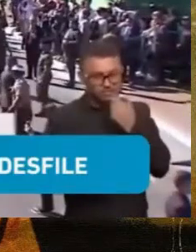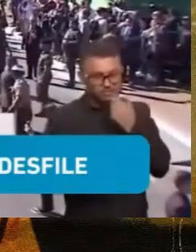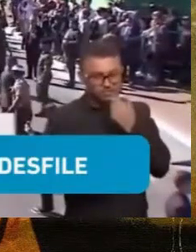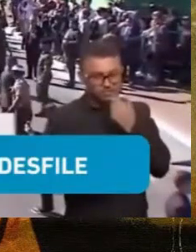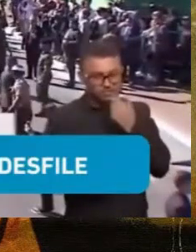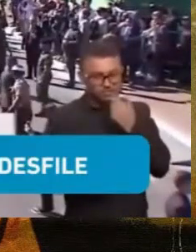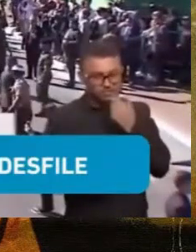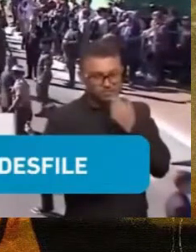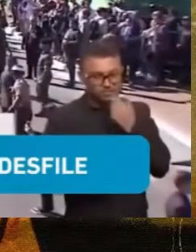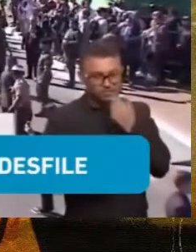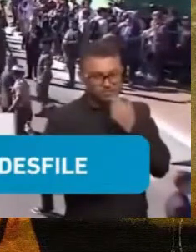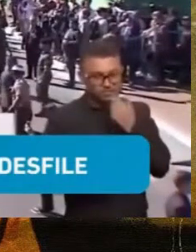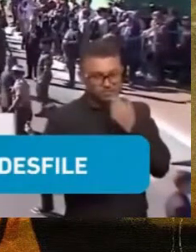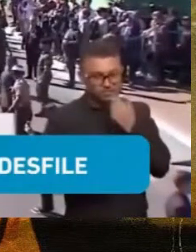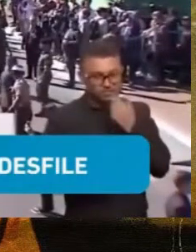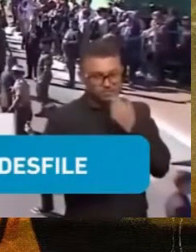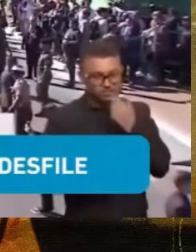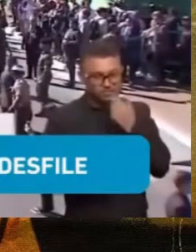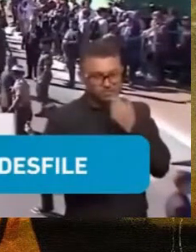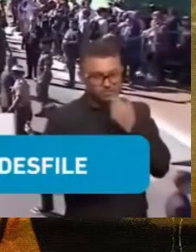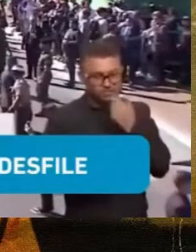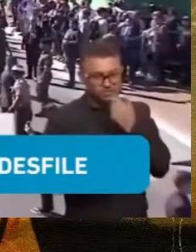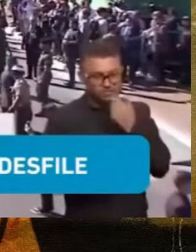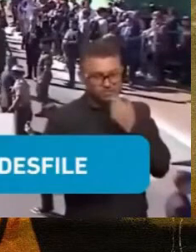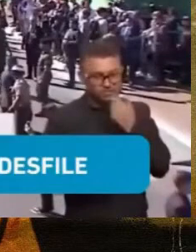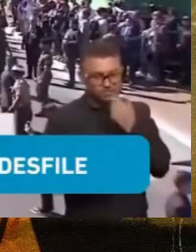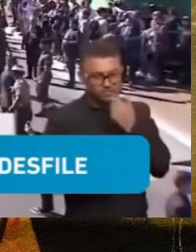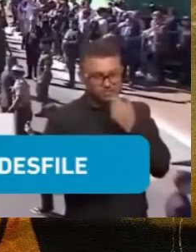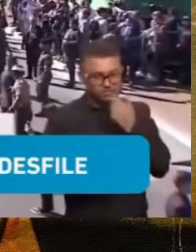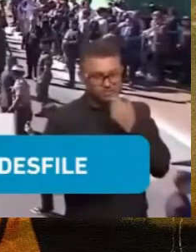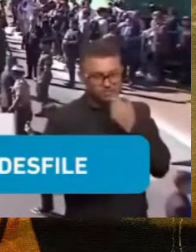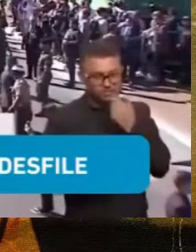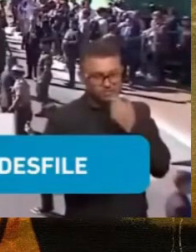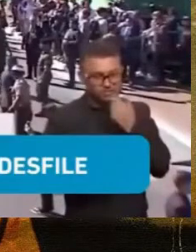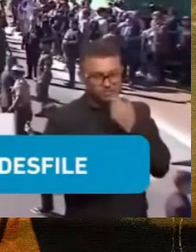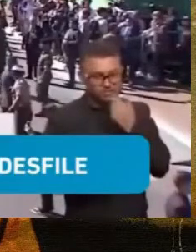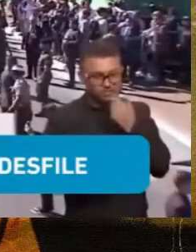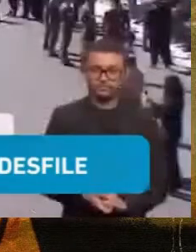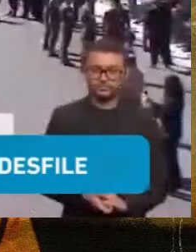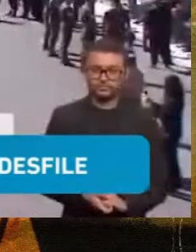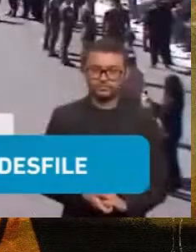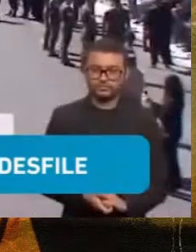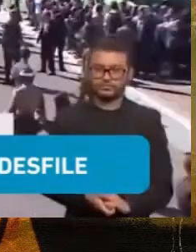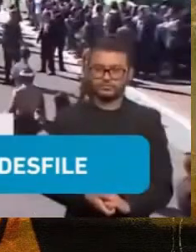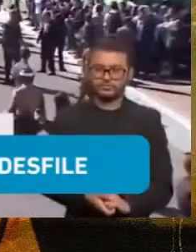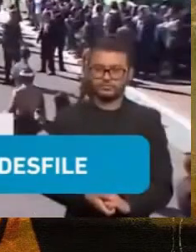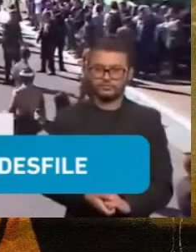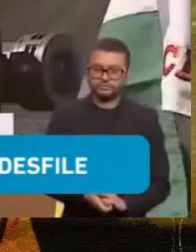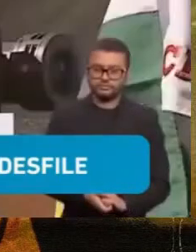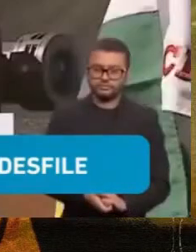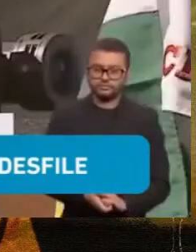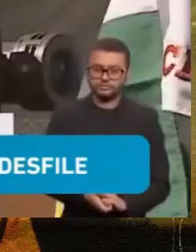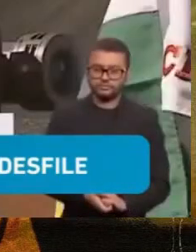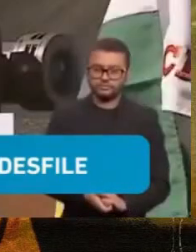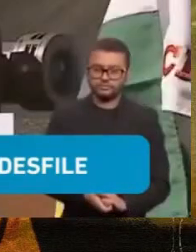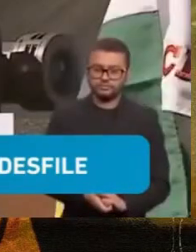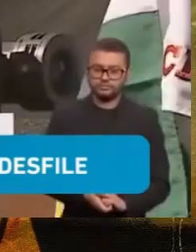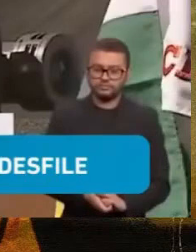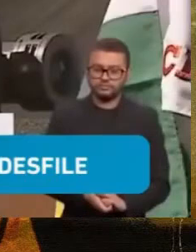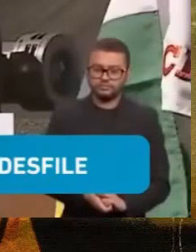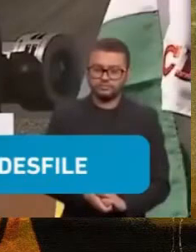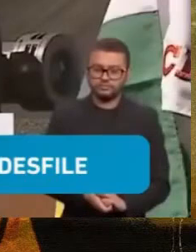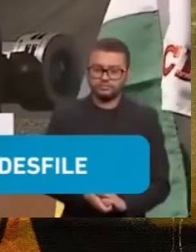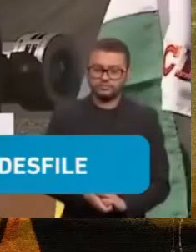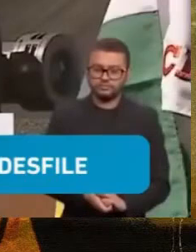Eu lembrei do autorizo, cara, também. Se um dia o Brasil for invadido pela China, esse general no, em cima dessa lata velha vai ser